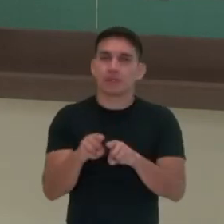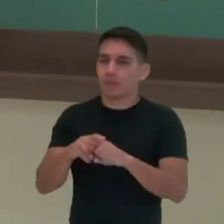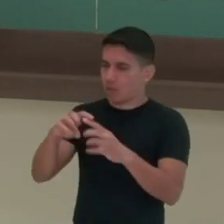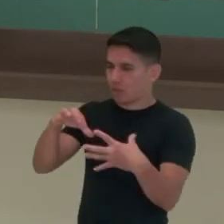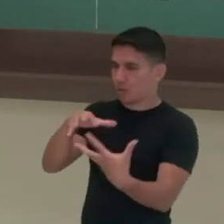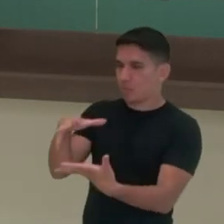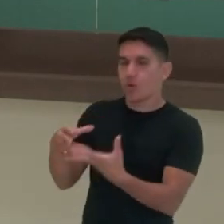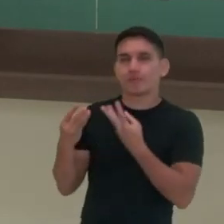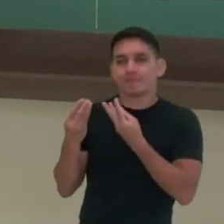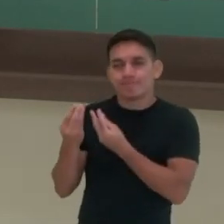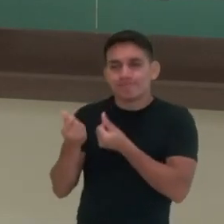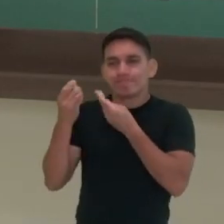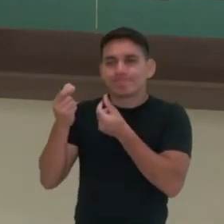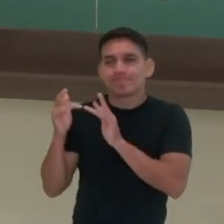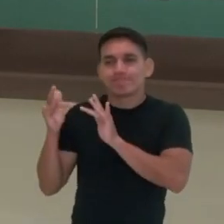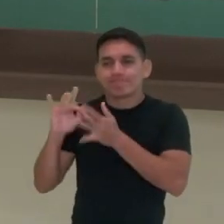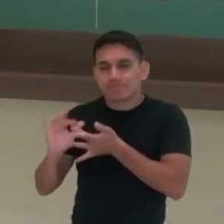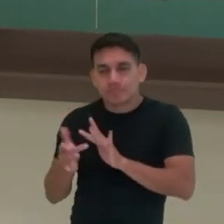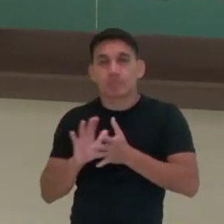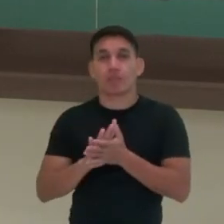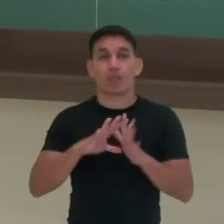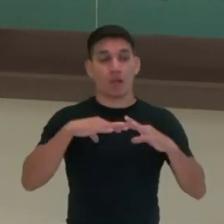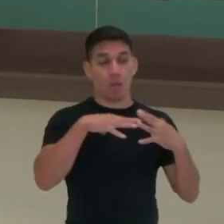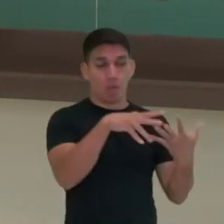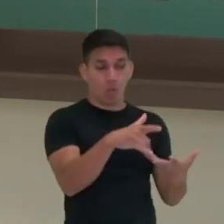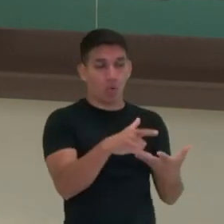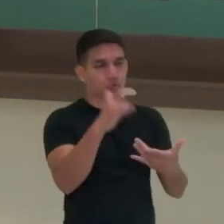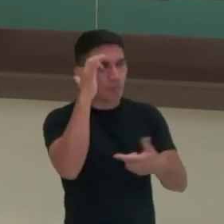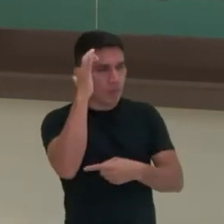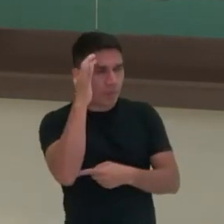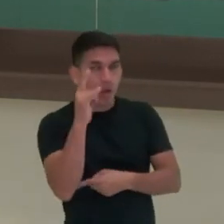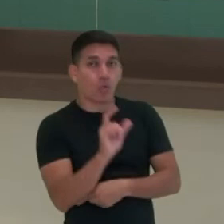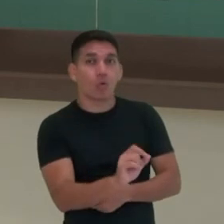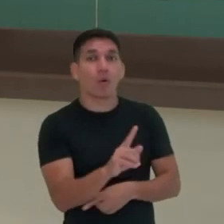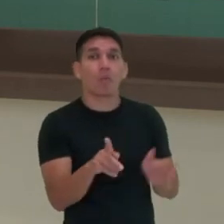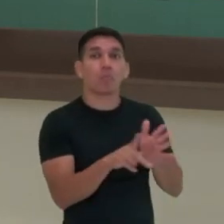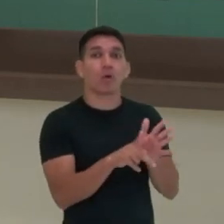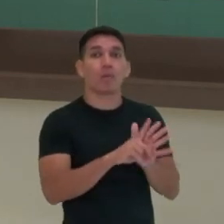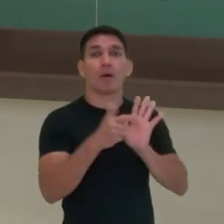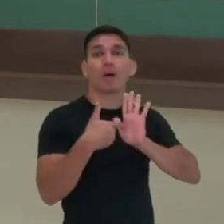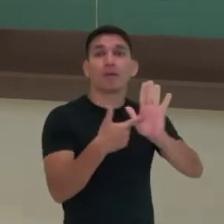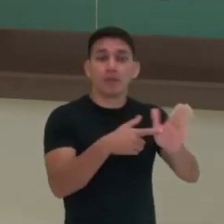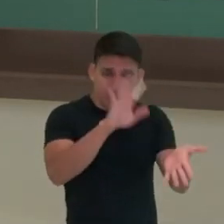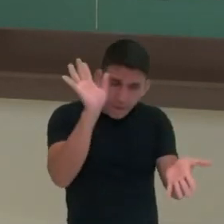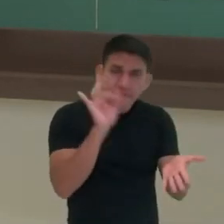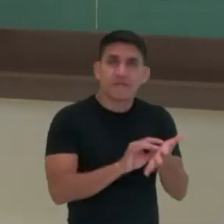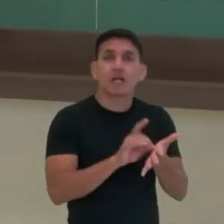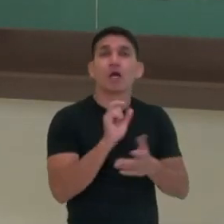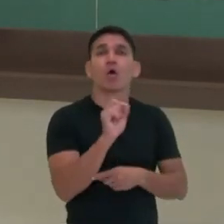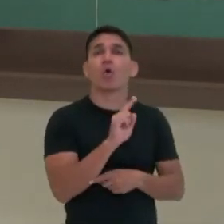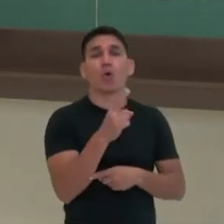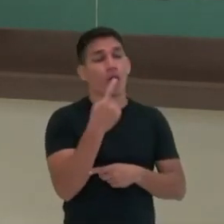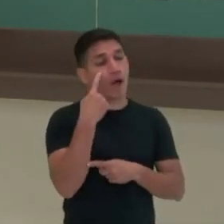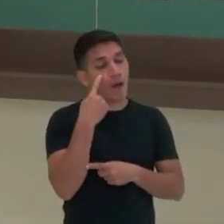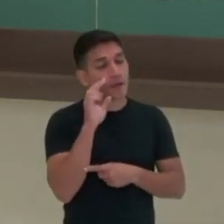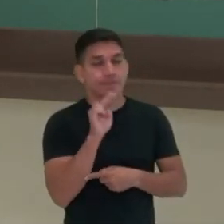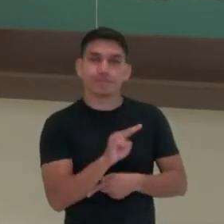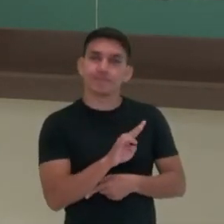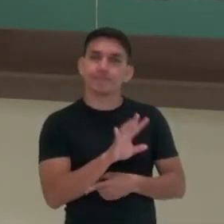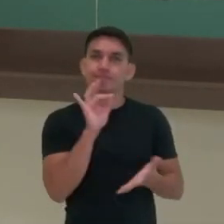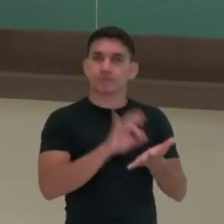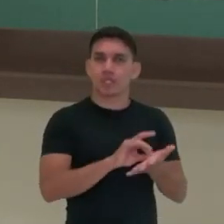mundo sensível. Mundo inteligível seria aquilo que nos apresenta de fato a verdade, a